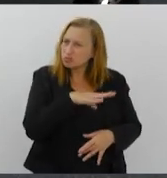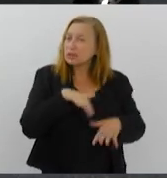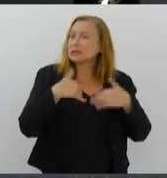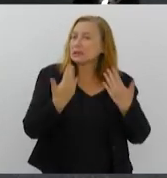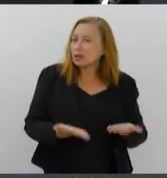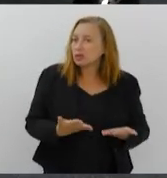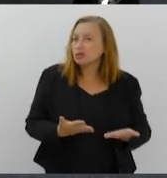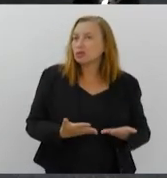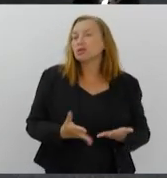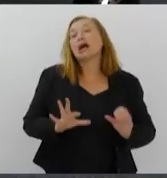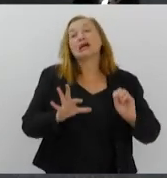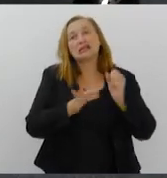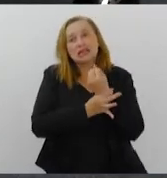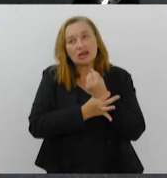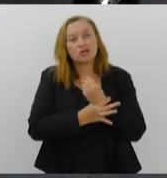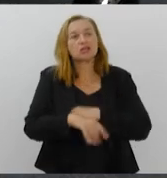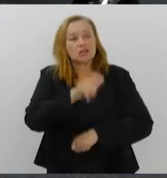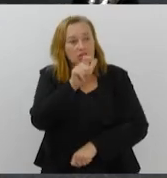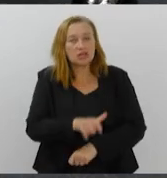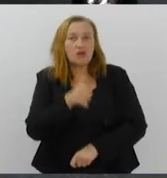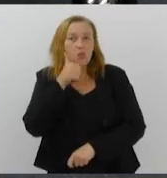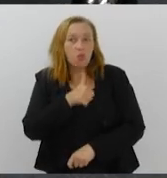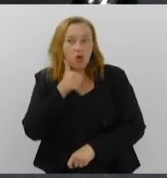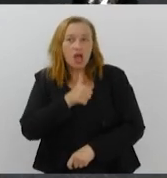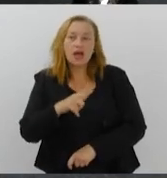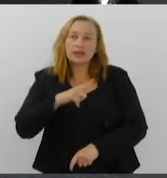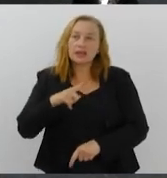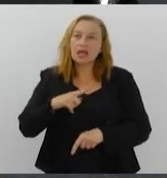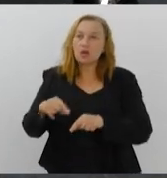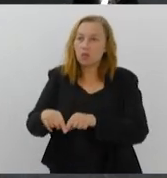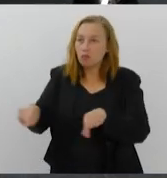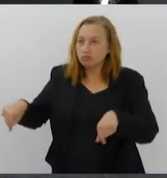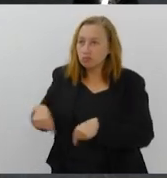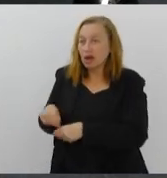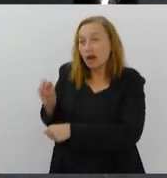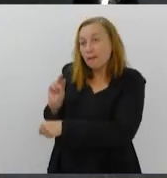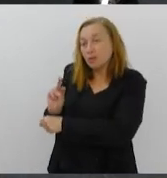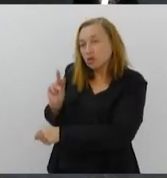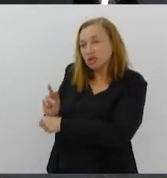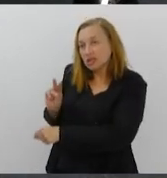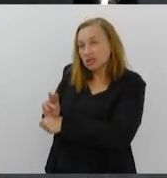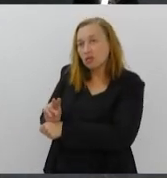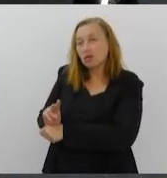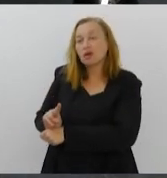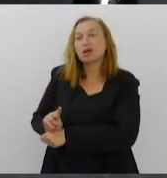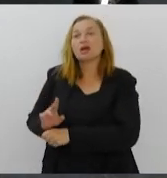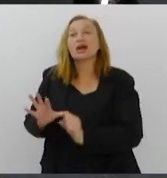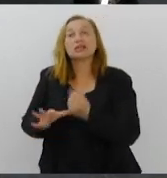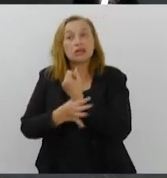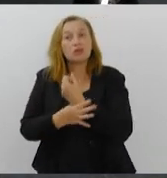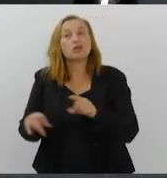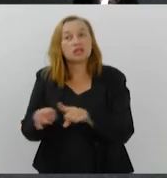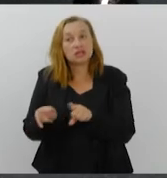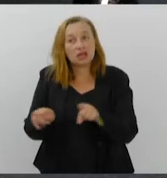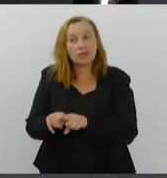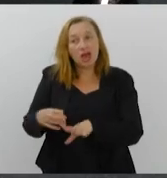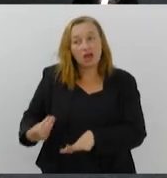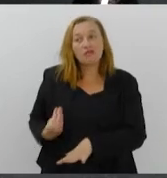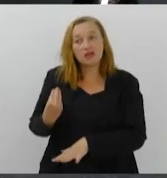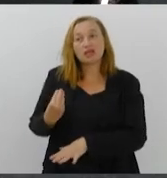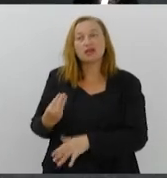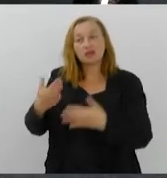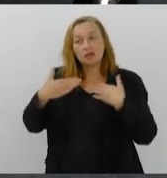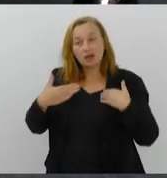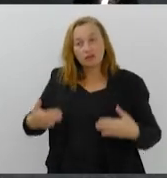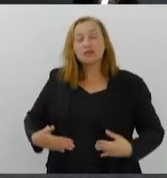Então, garantir que essas mulheres tenham uma área reservada é fundamental, porque garante também a integridade